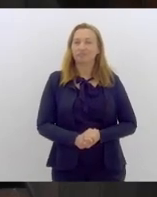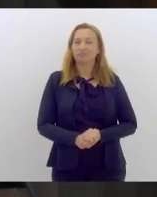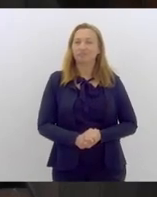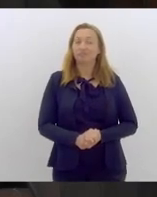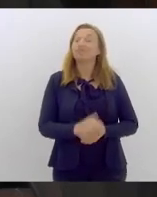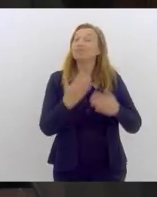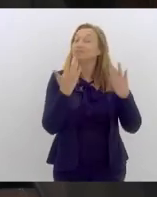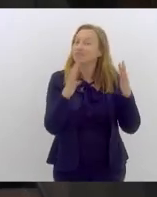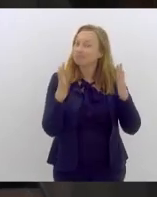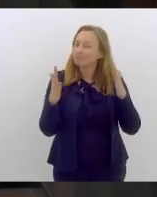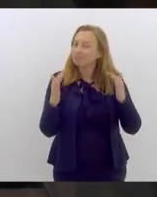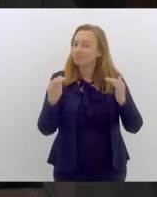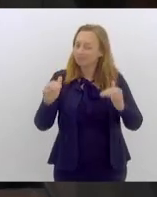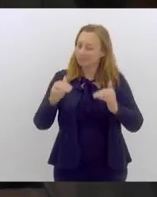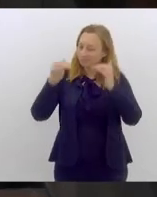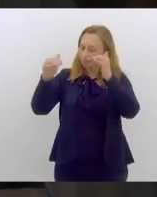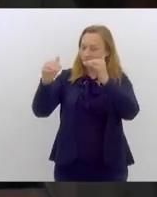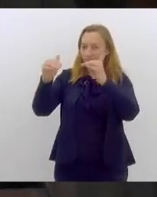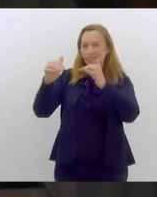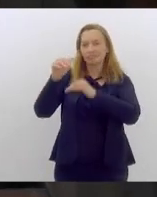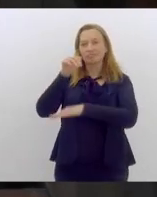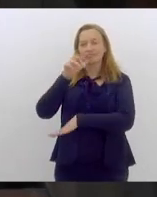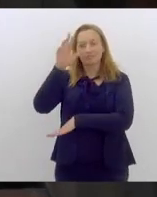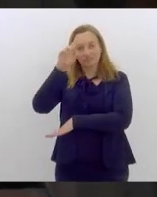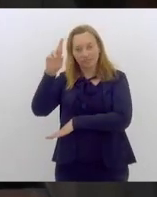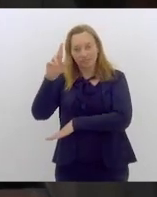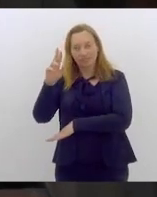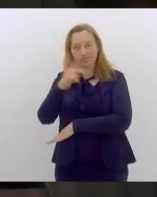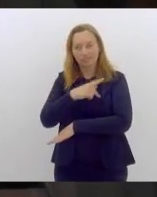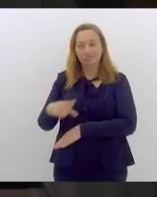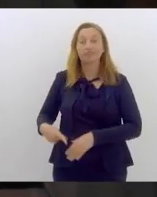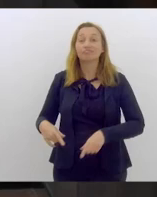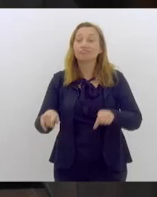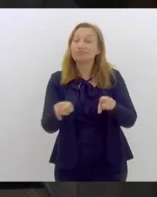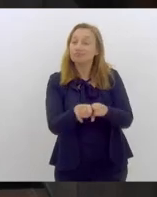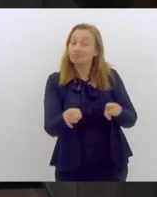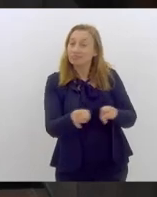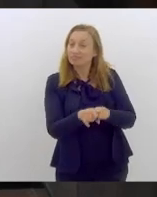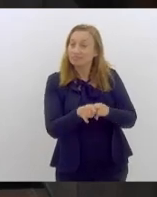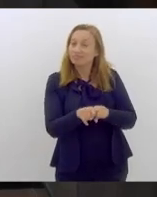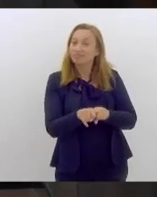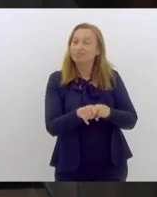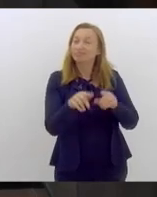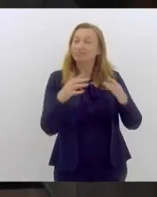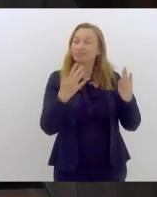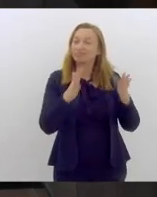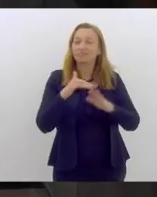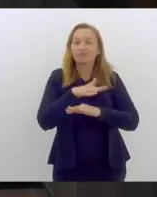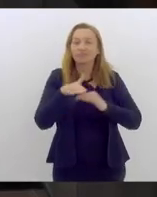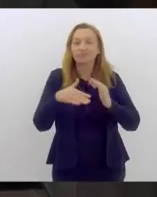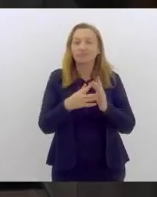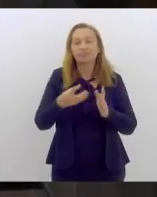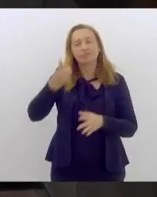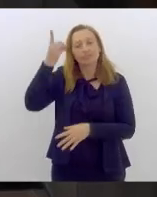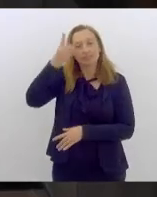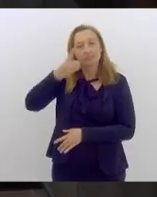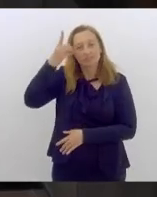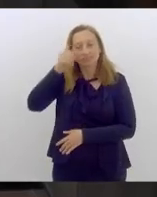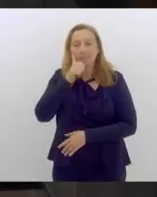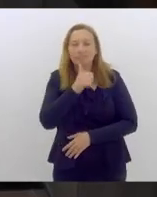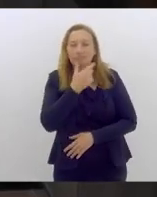saudando a Vossa Excelência, queria saudar também todos os deputados e